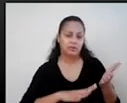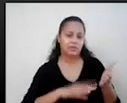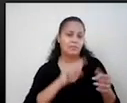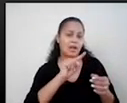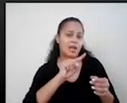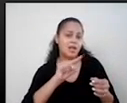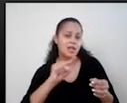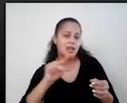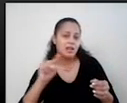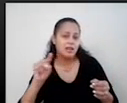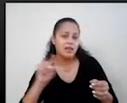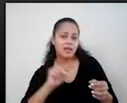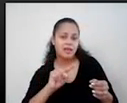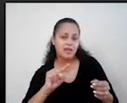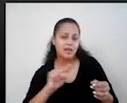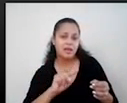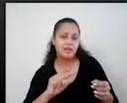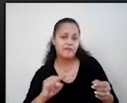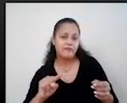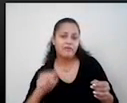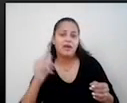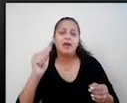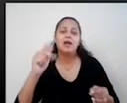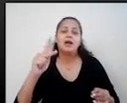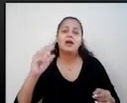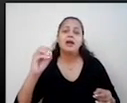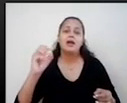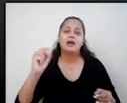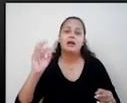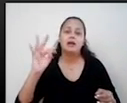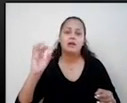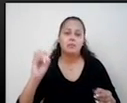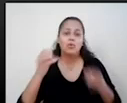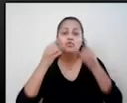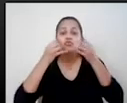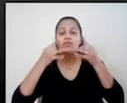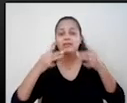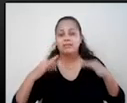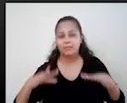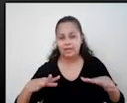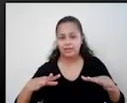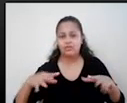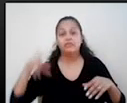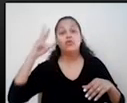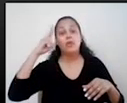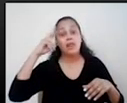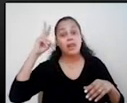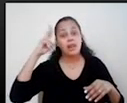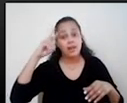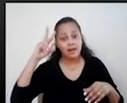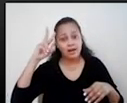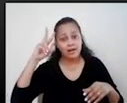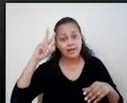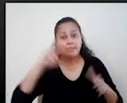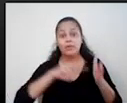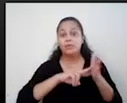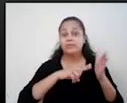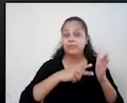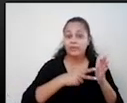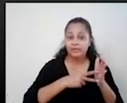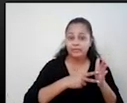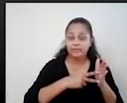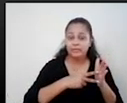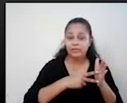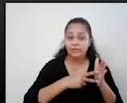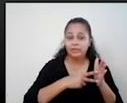vocês grifarem um aposto explicativo. Então, ele conta que esse aposto serve para explicar. E os explicativos, lembra-se, eles têm